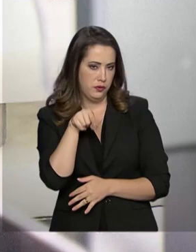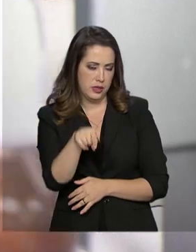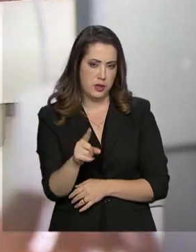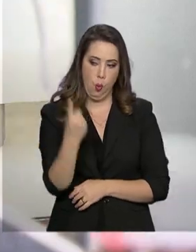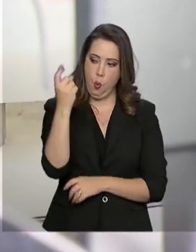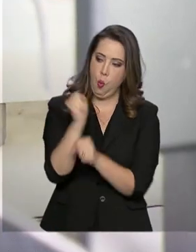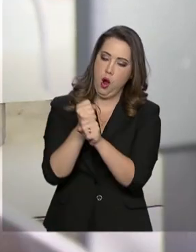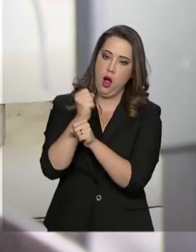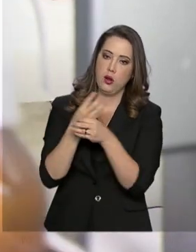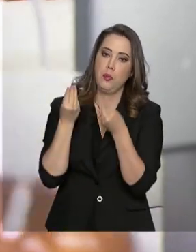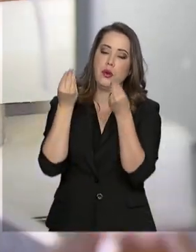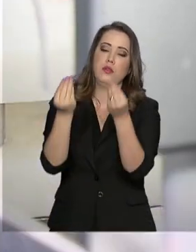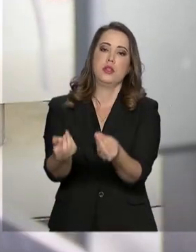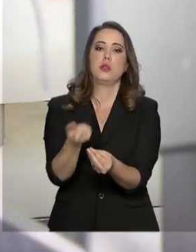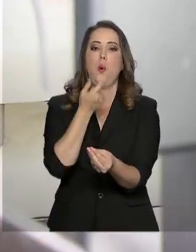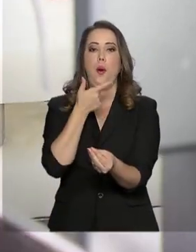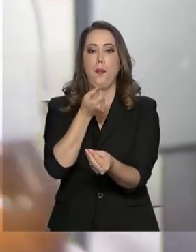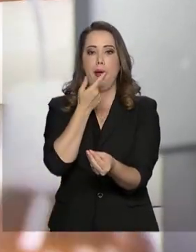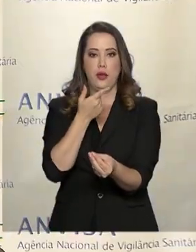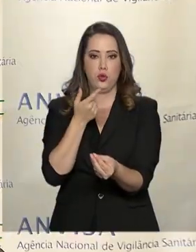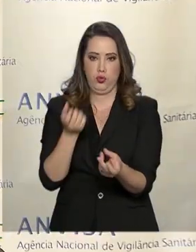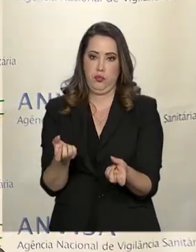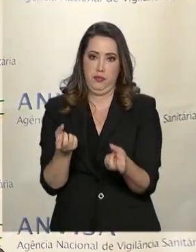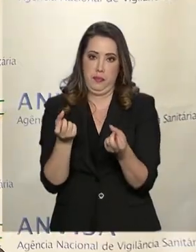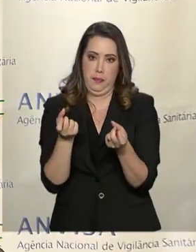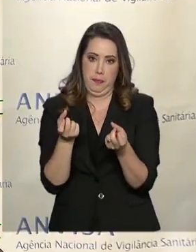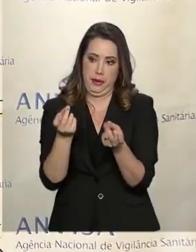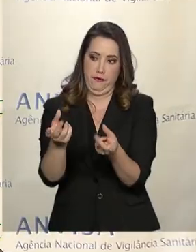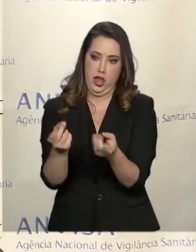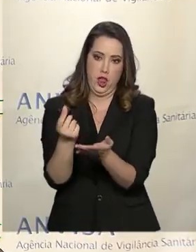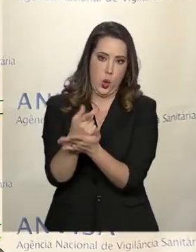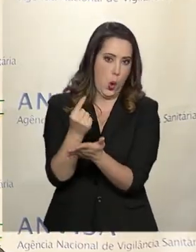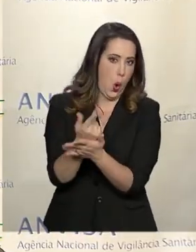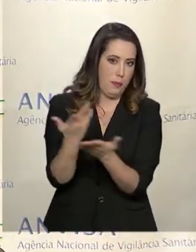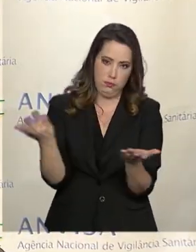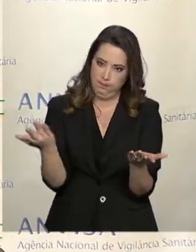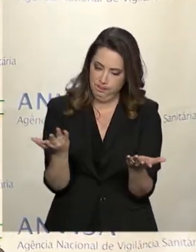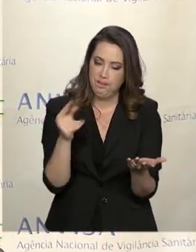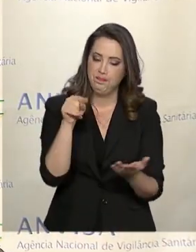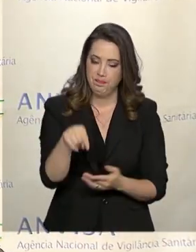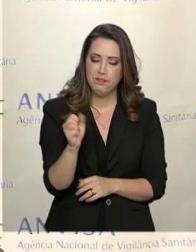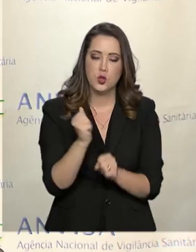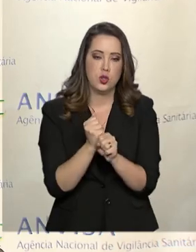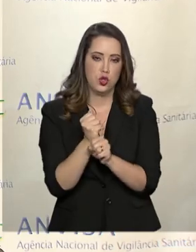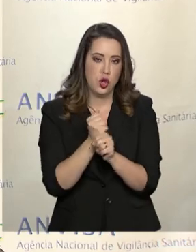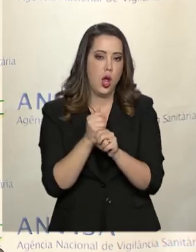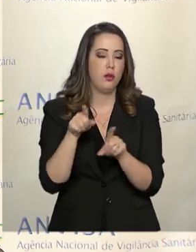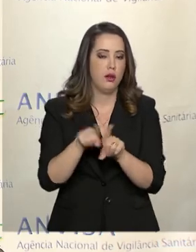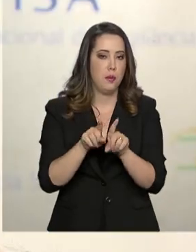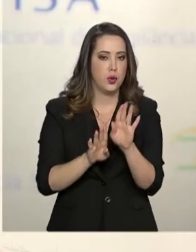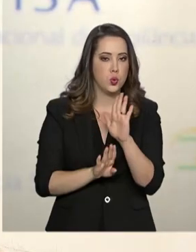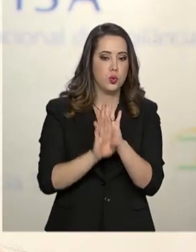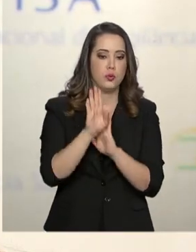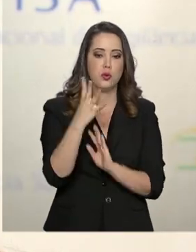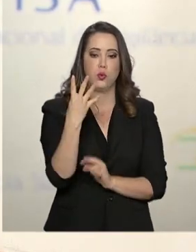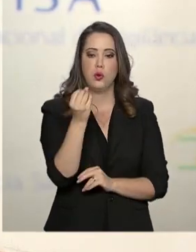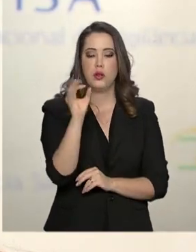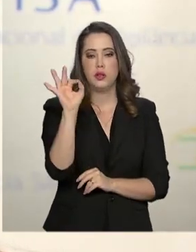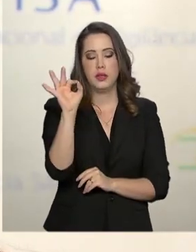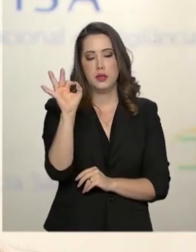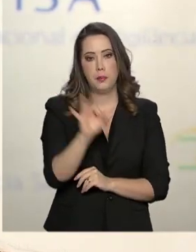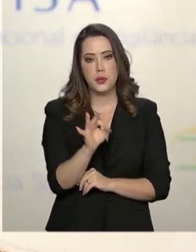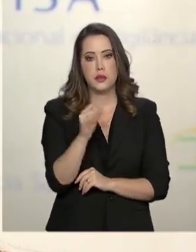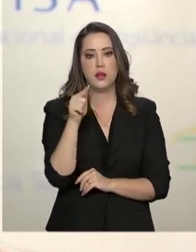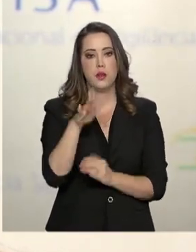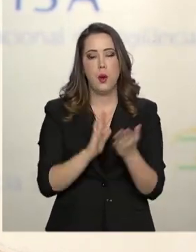um ano para oferecer o medicamento no mercado nacional. Este ano, a Anvisa também aumentou em 40% o número de